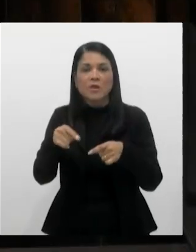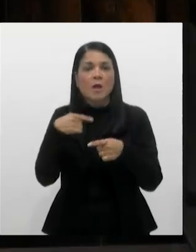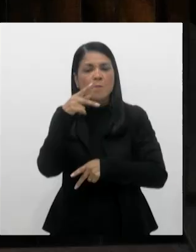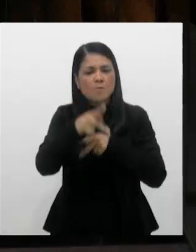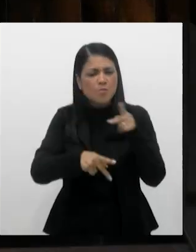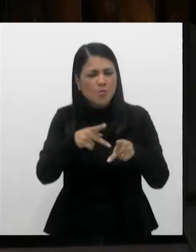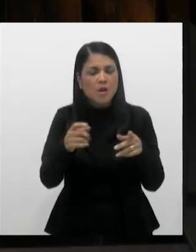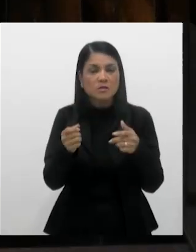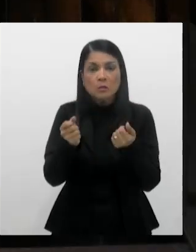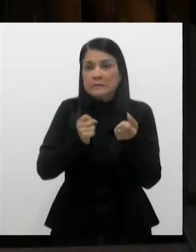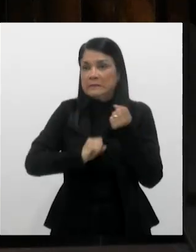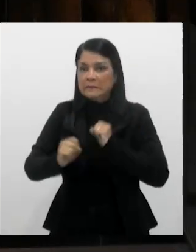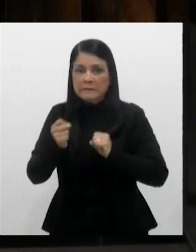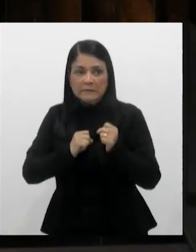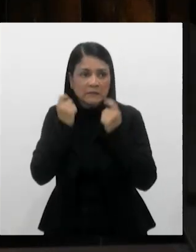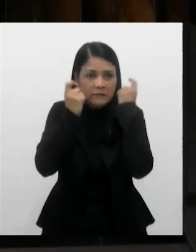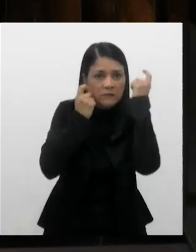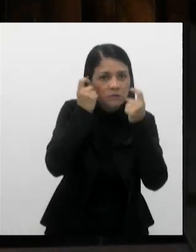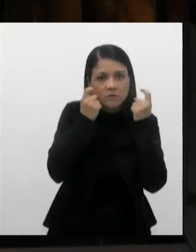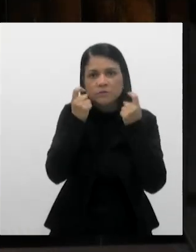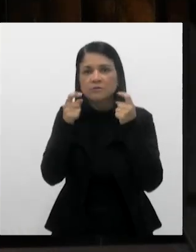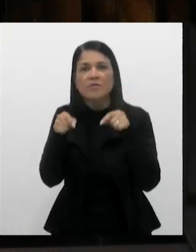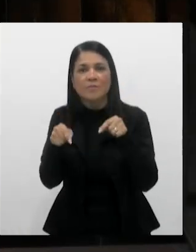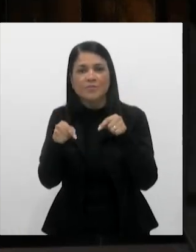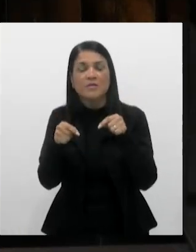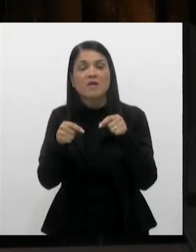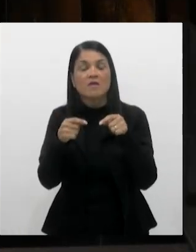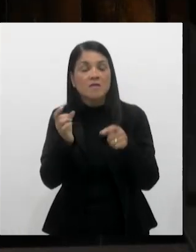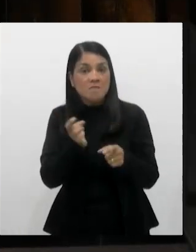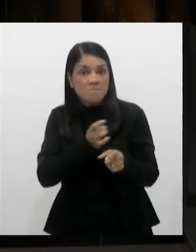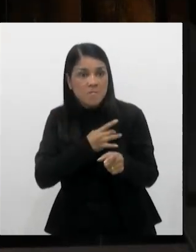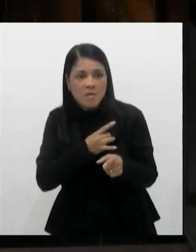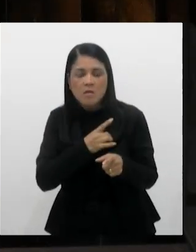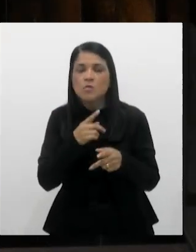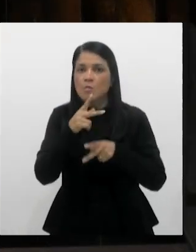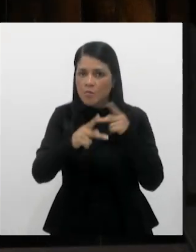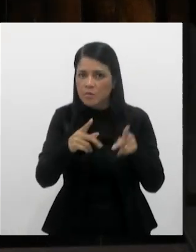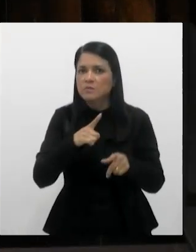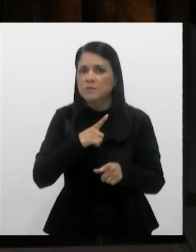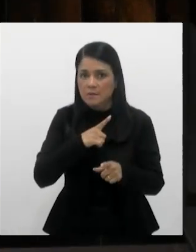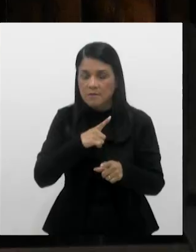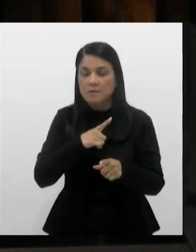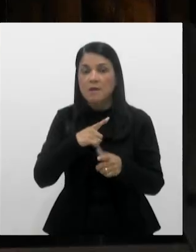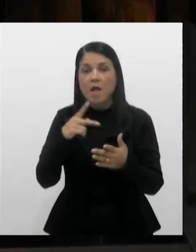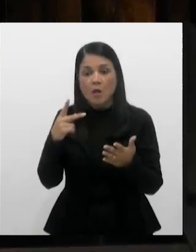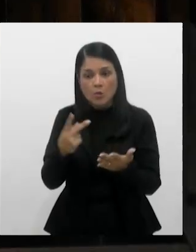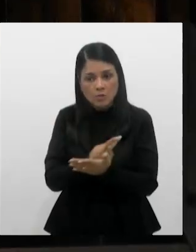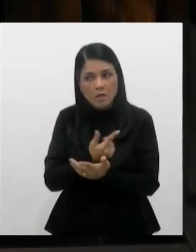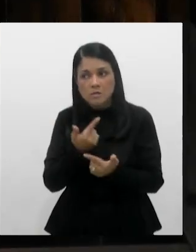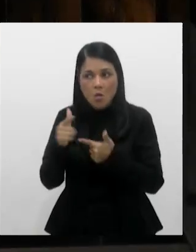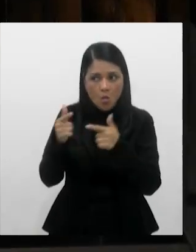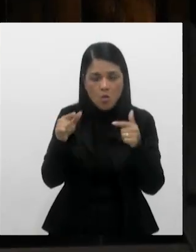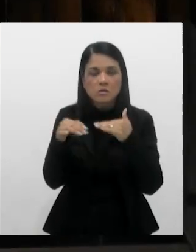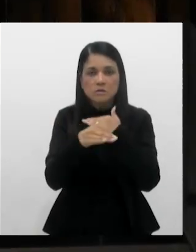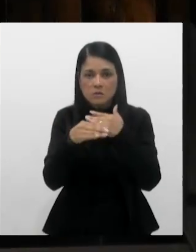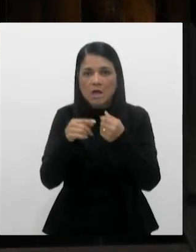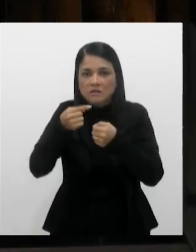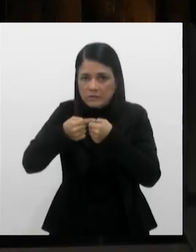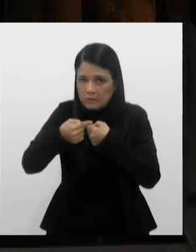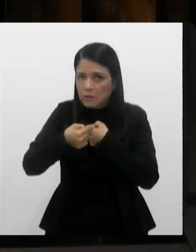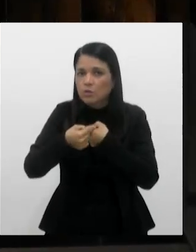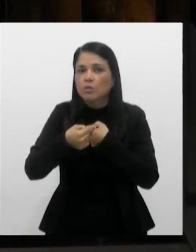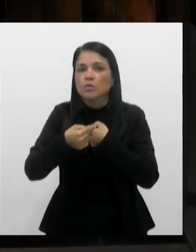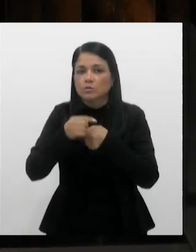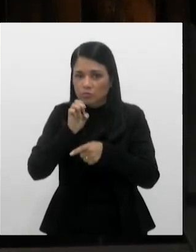está aflita, a população está amedrontada. Isso vem acontecendo em outras cidades do interior do estado do Rio